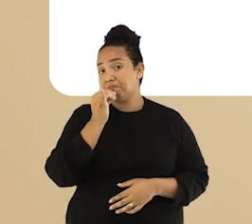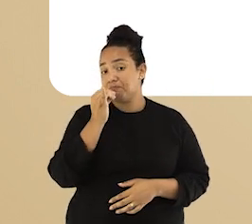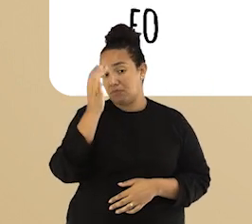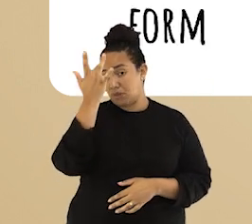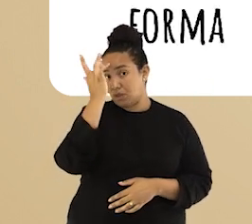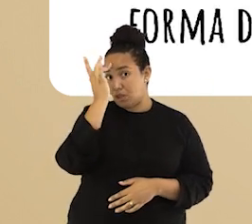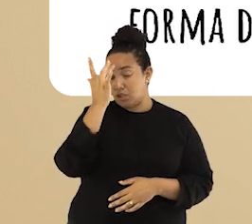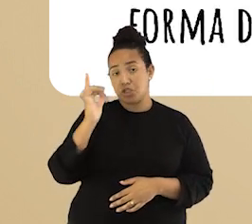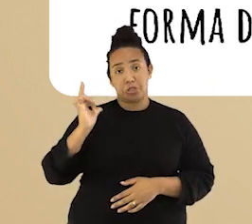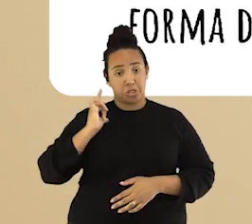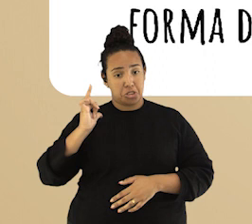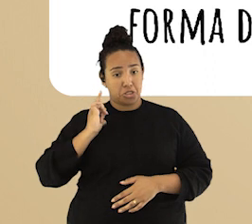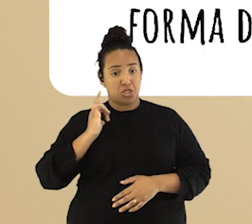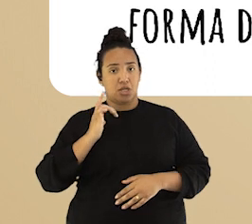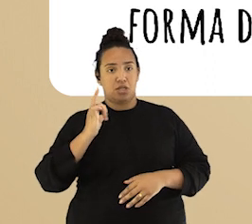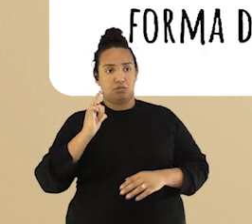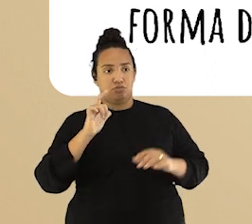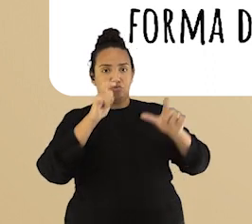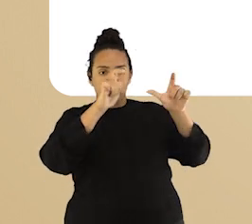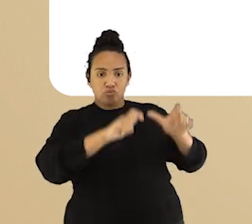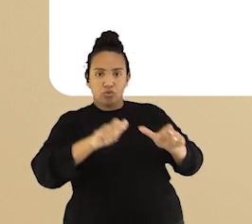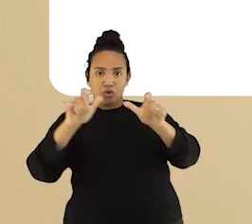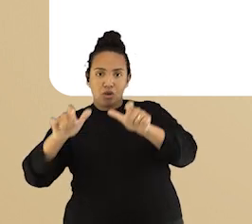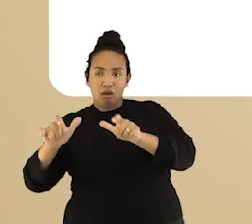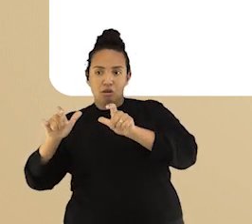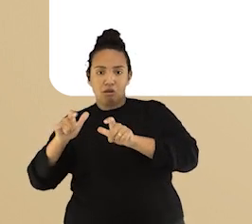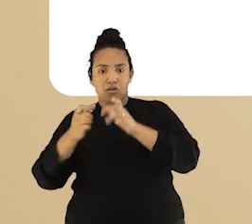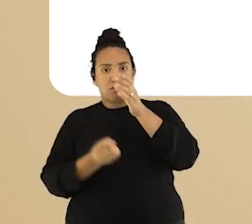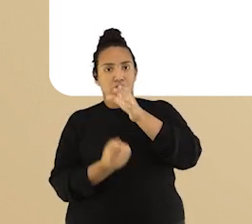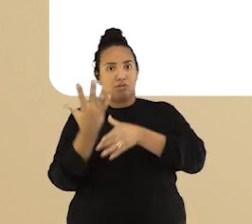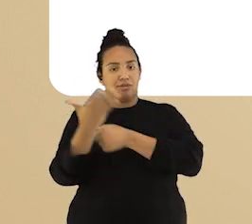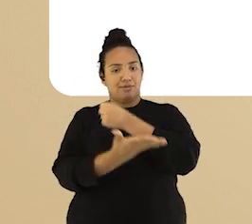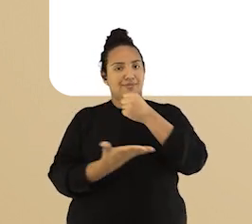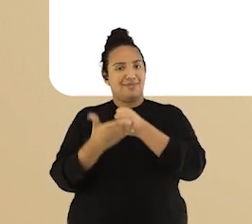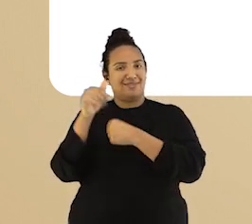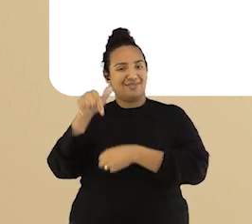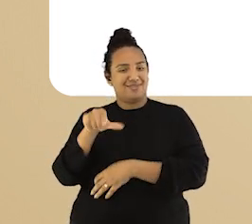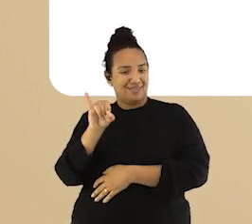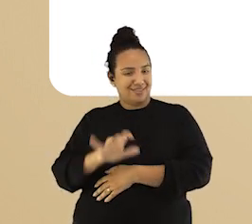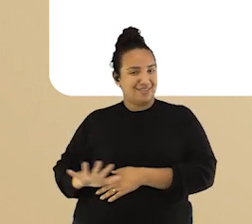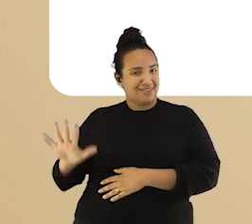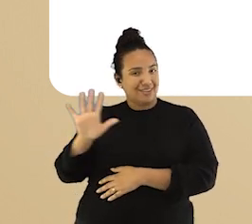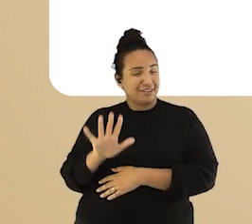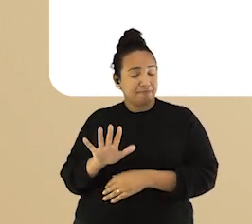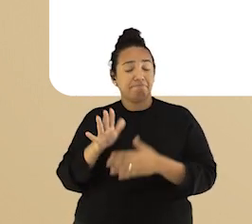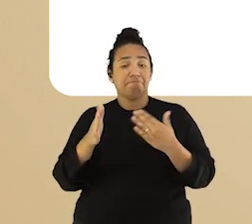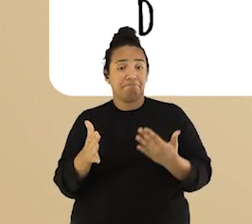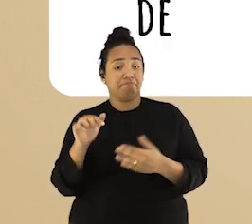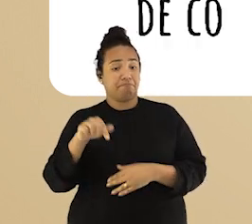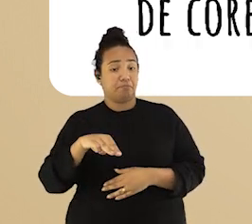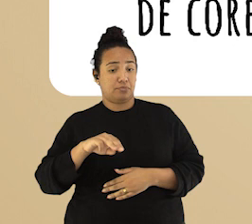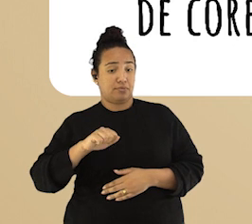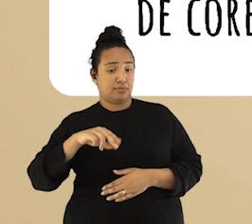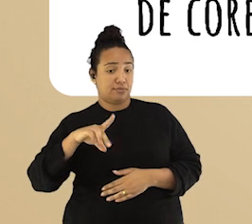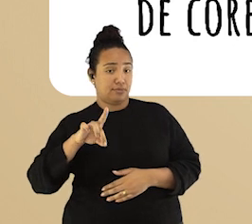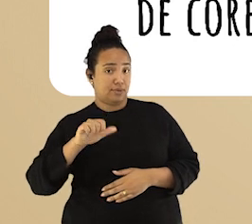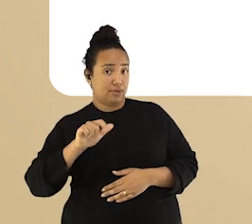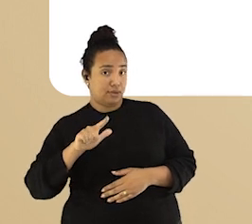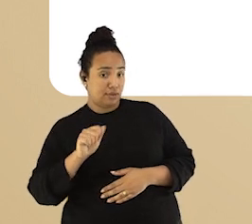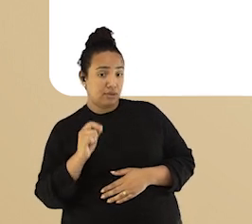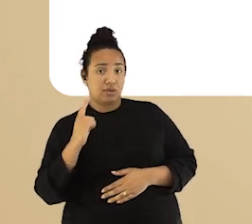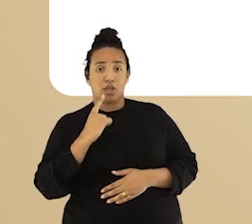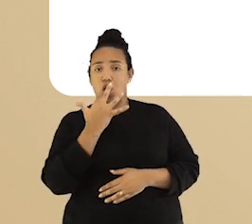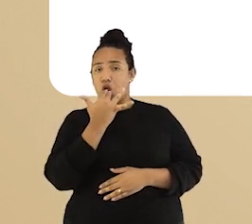templos construídos em forma de mandalas. A mandala apresenta sempre um grande número de cores e